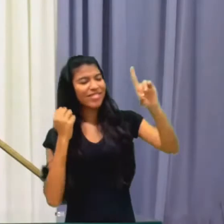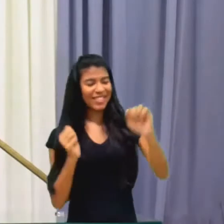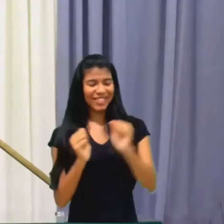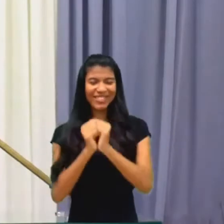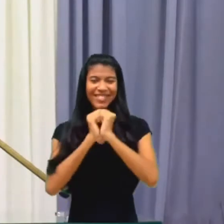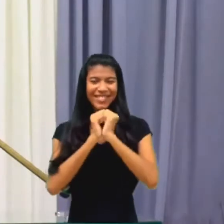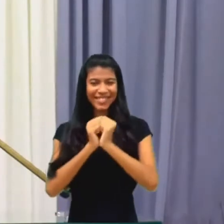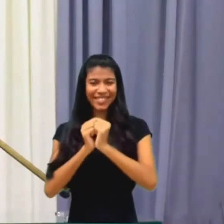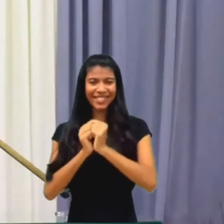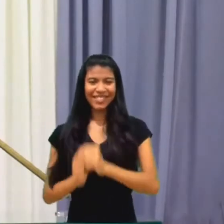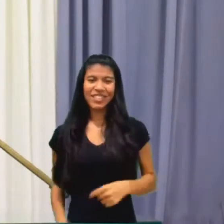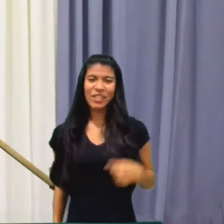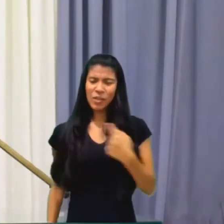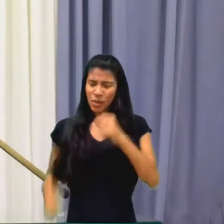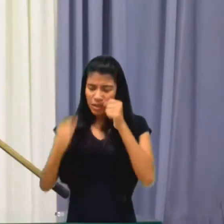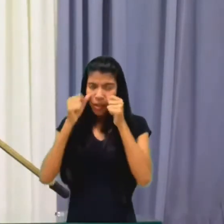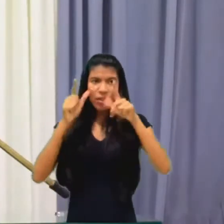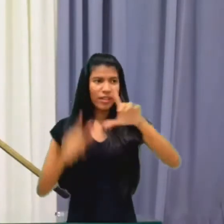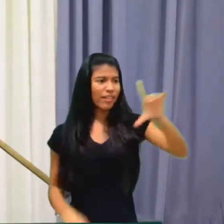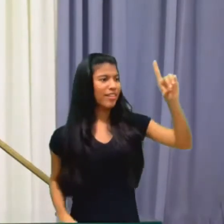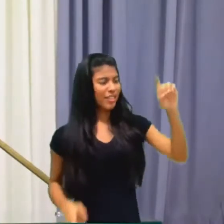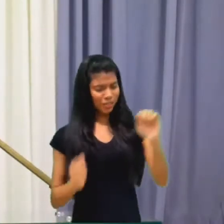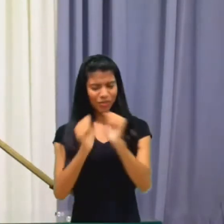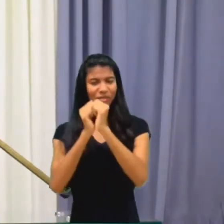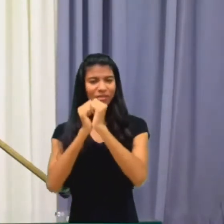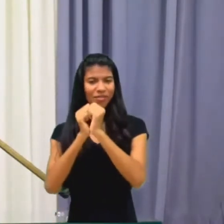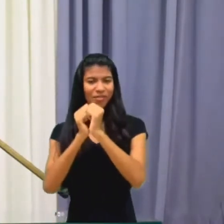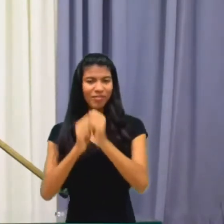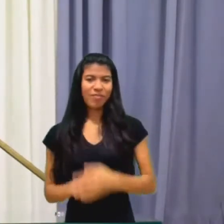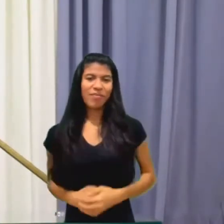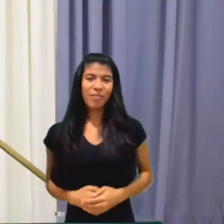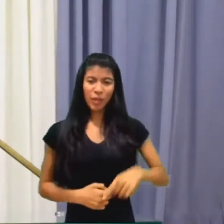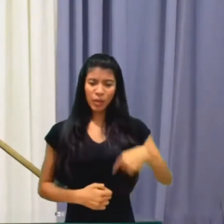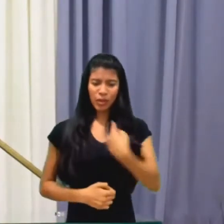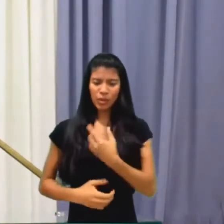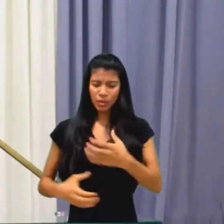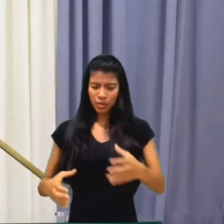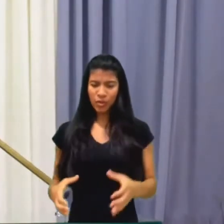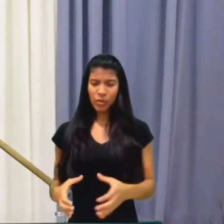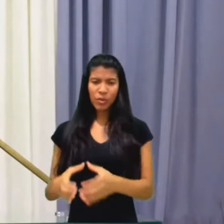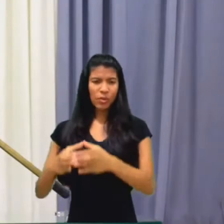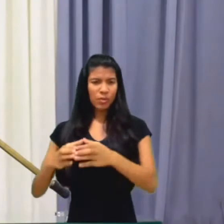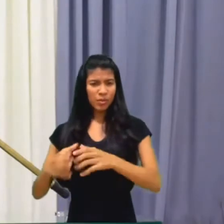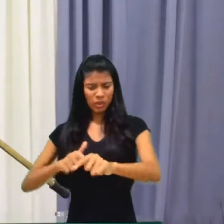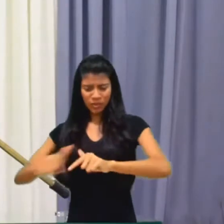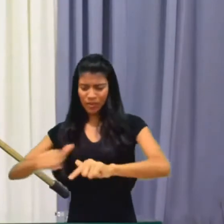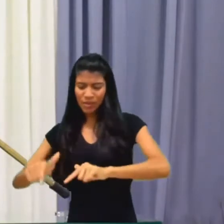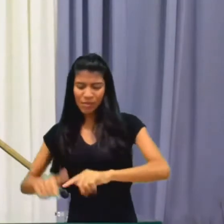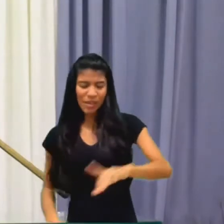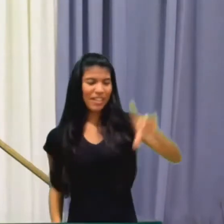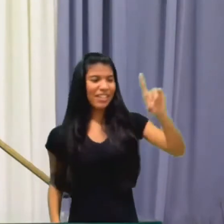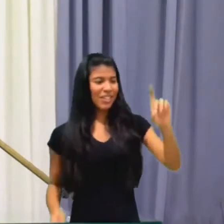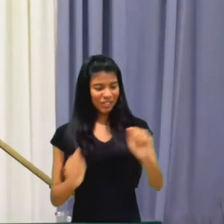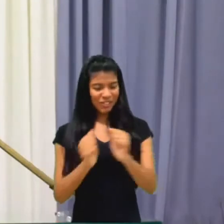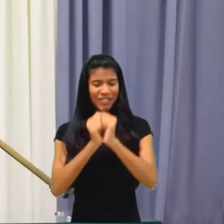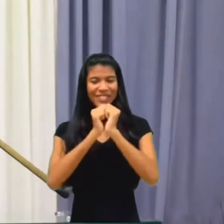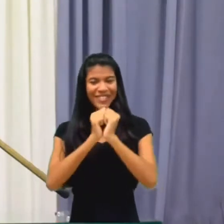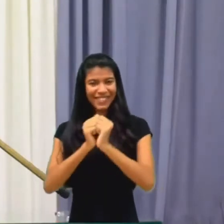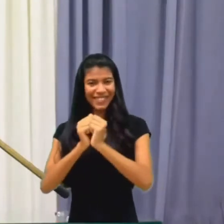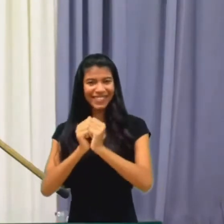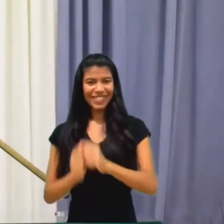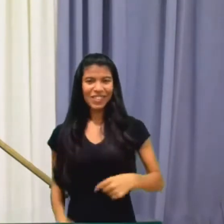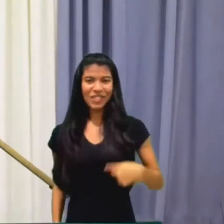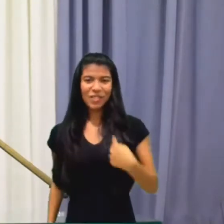nós acordados e Deus conosco, nós em nossos locais de trabalhos e Deus conosco, nós no